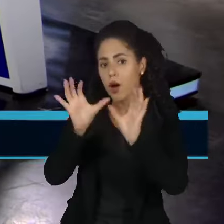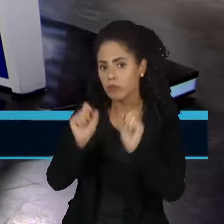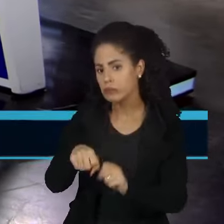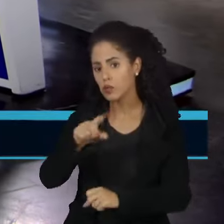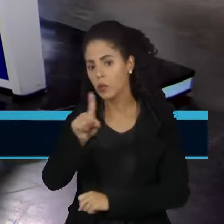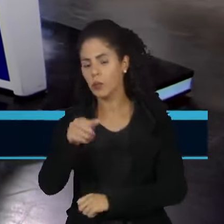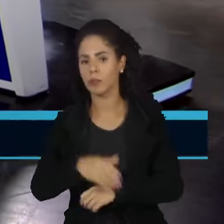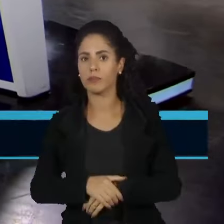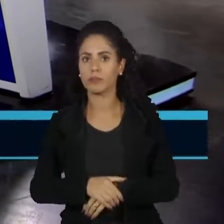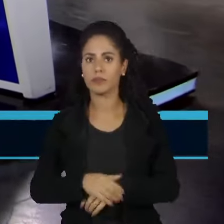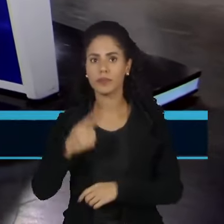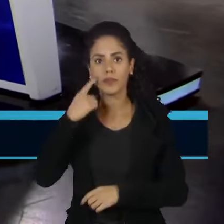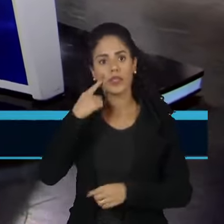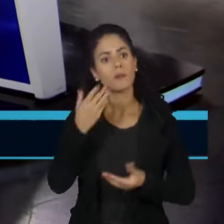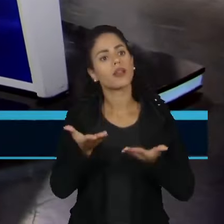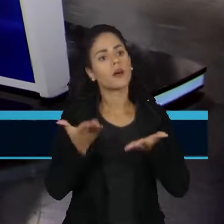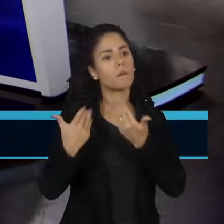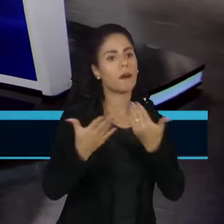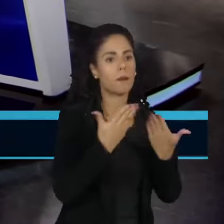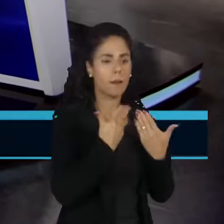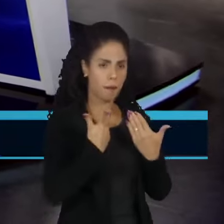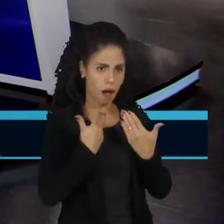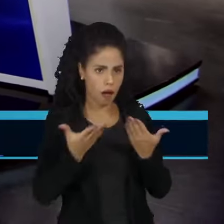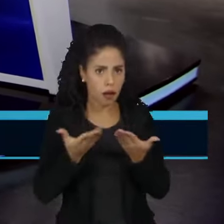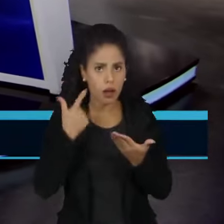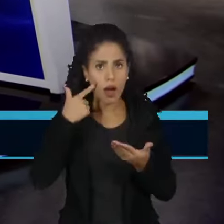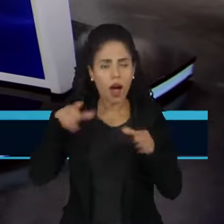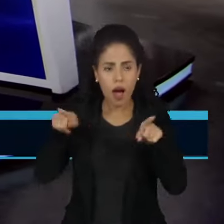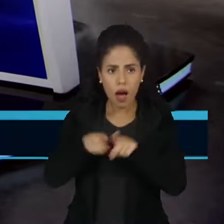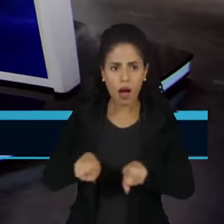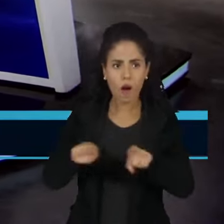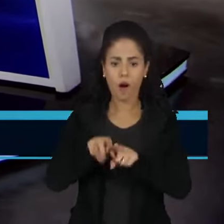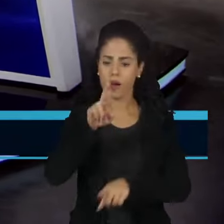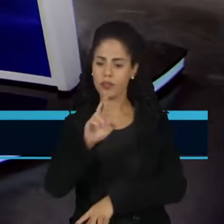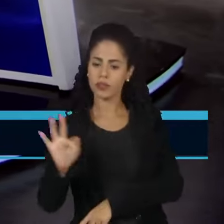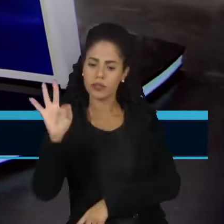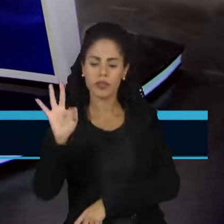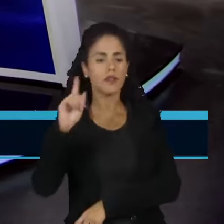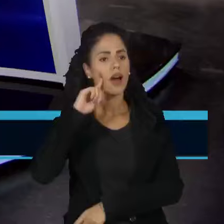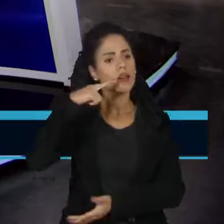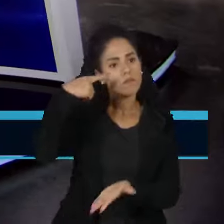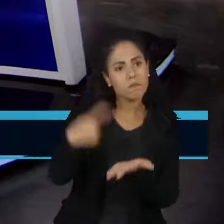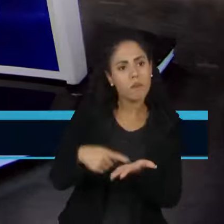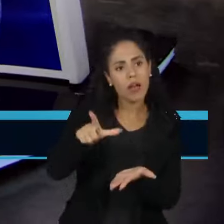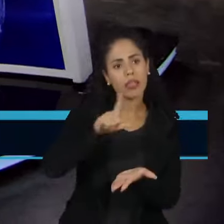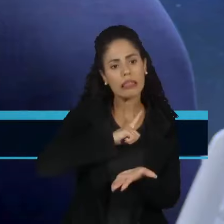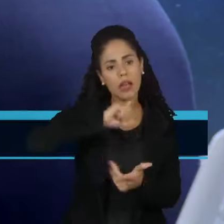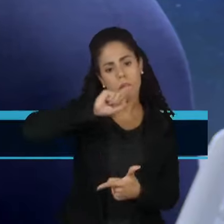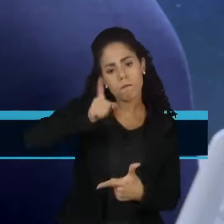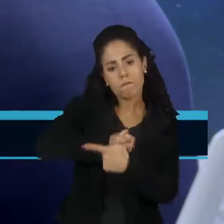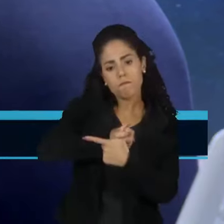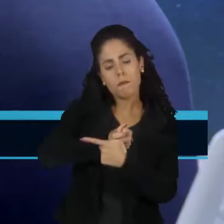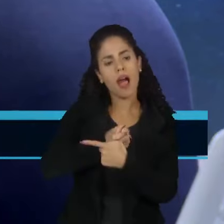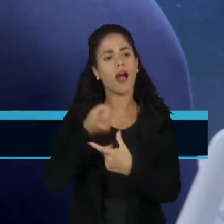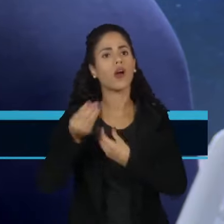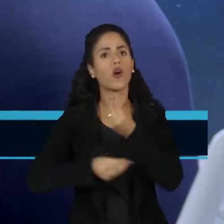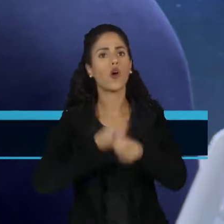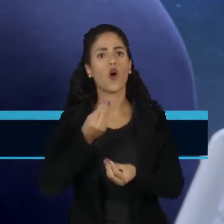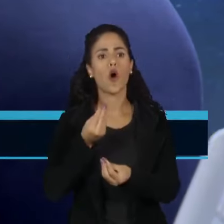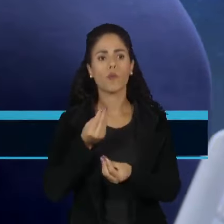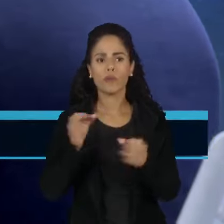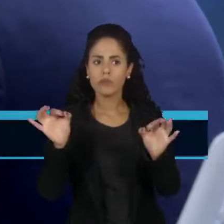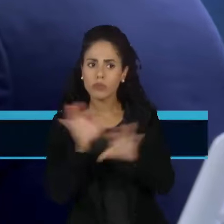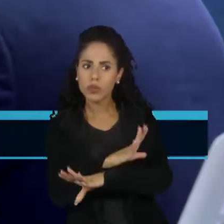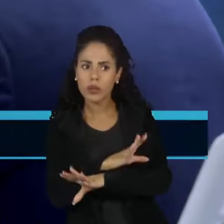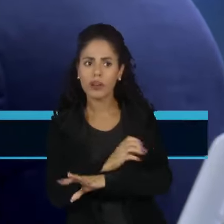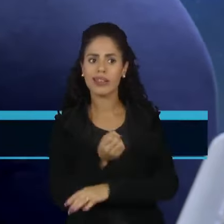somarmos a negociação da Petrobras com a Receita Federal, mais o pagamento de dividendos extraordinários represados, essa conta chega